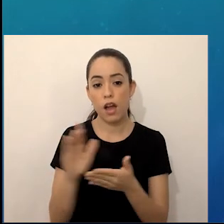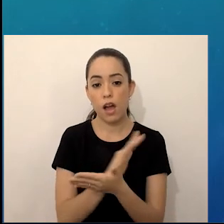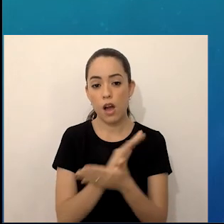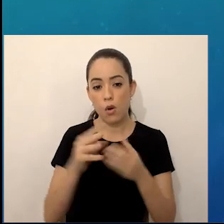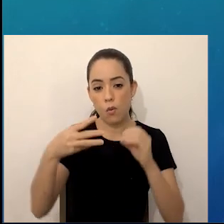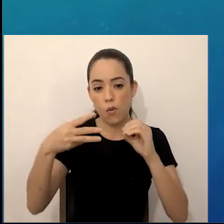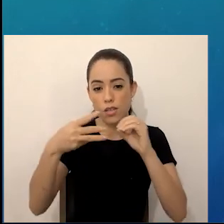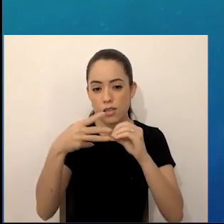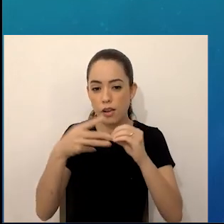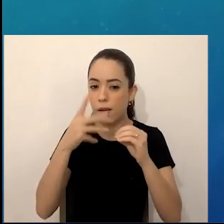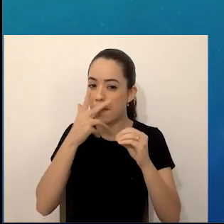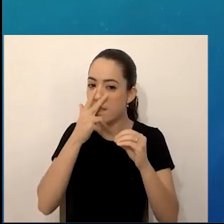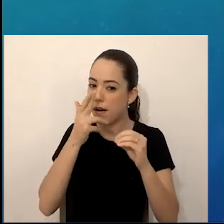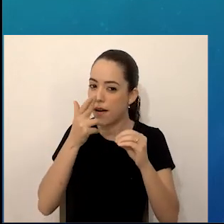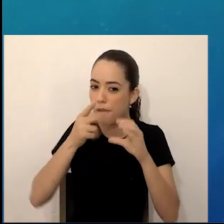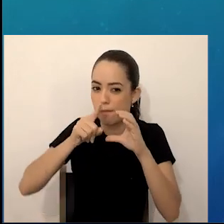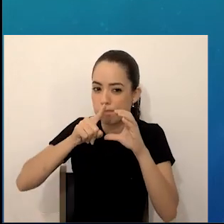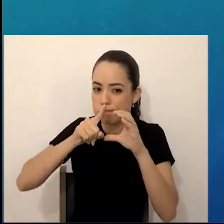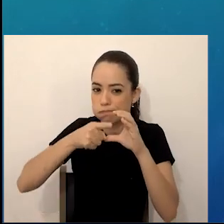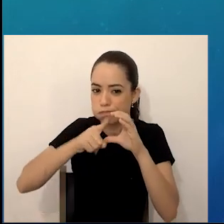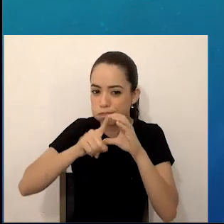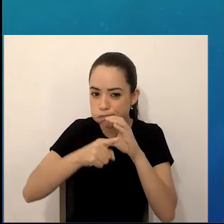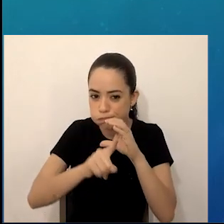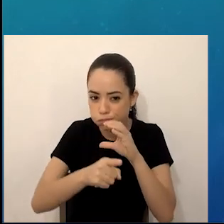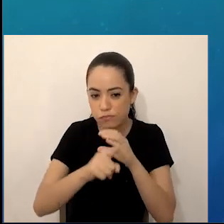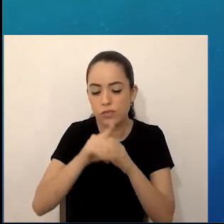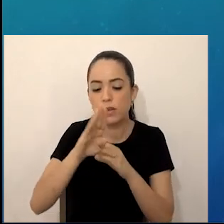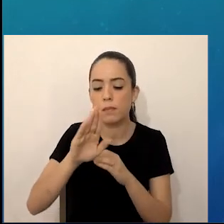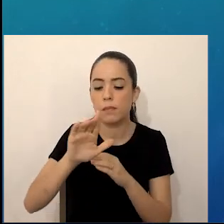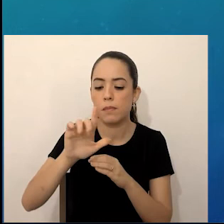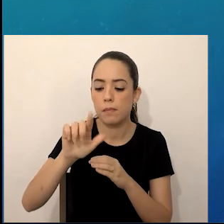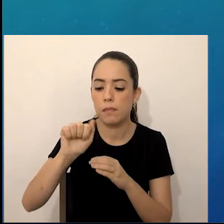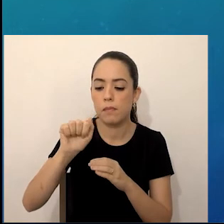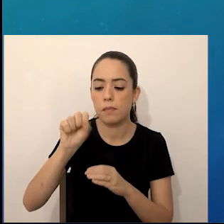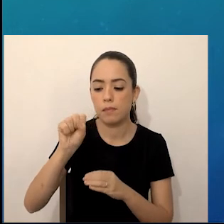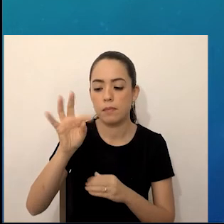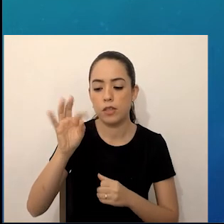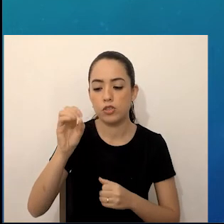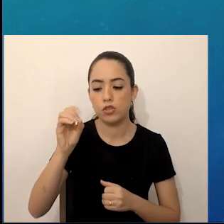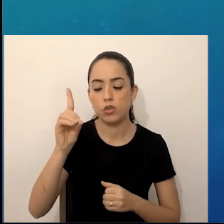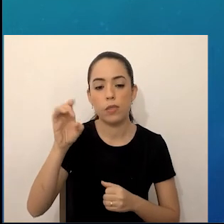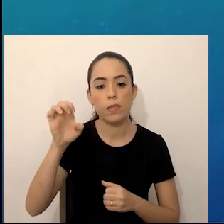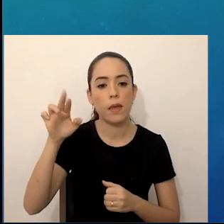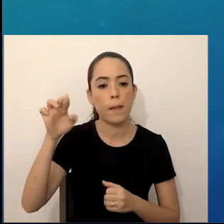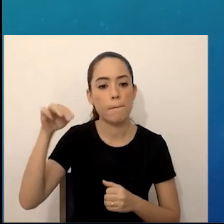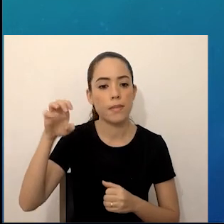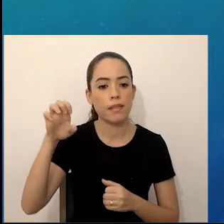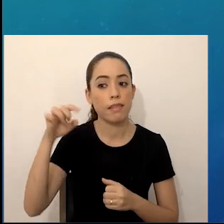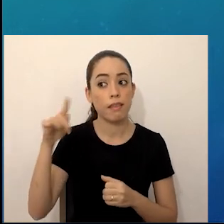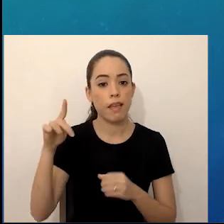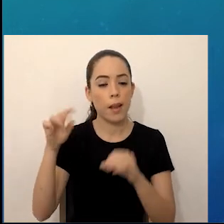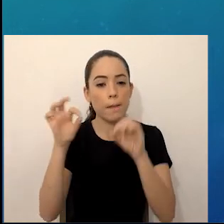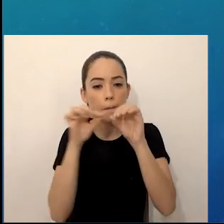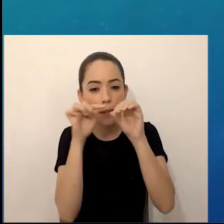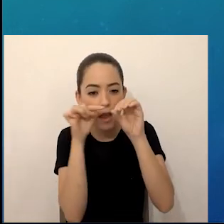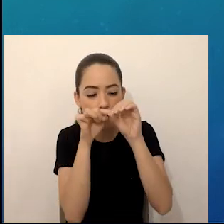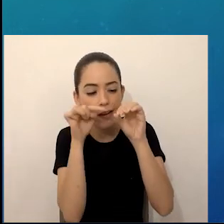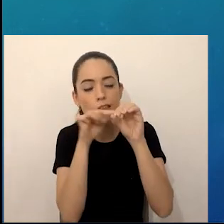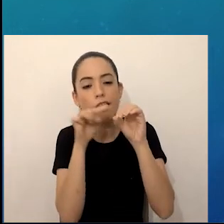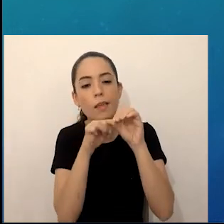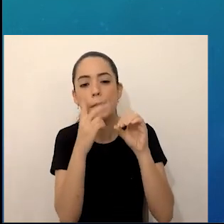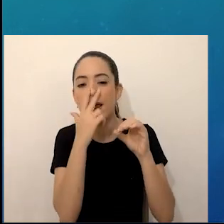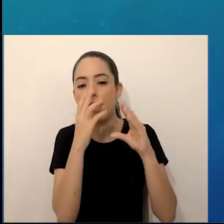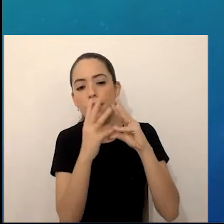Algumas células mais profundas no centro do blastoderme morrem e formam